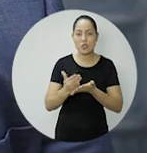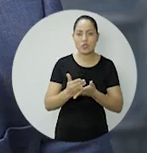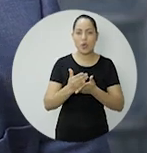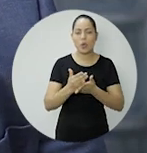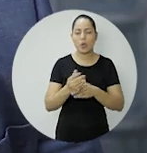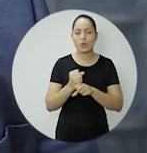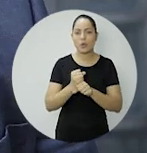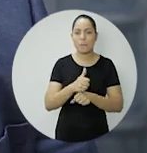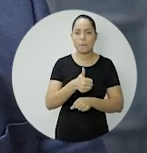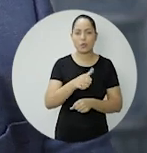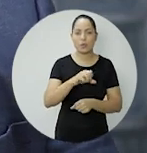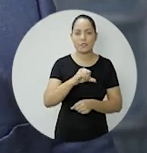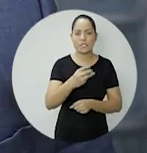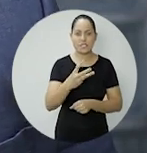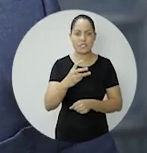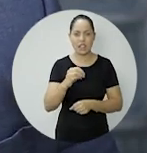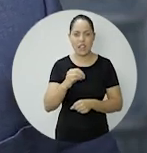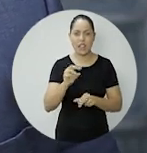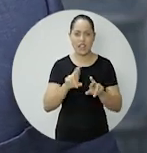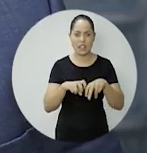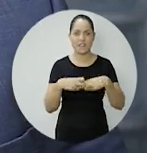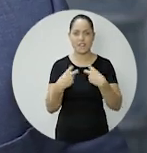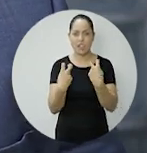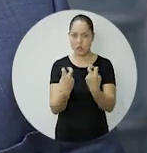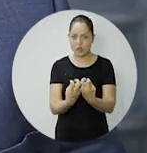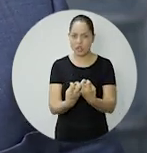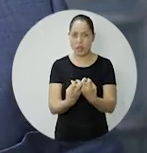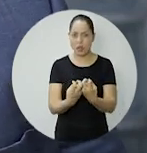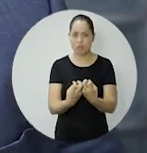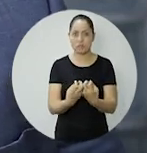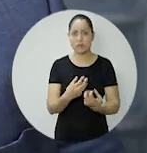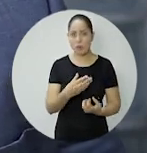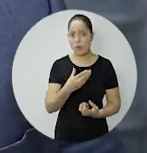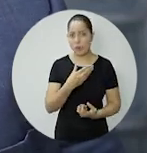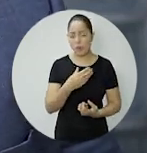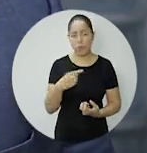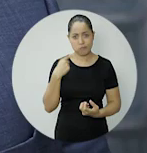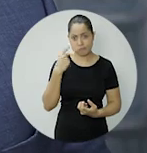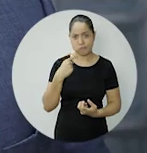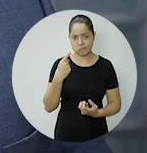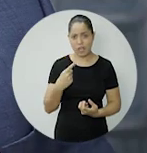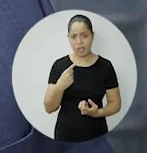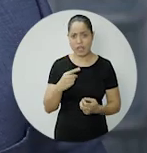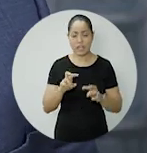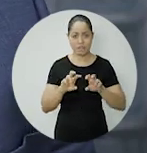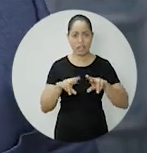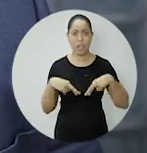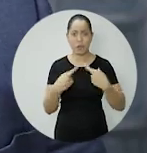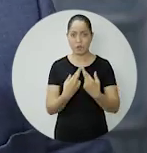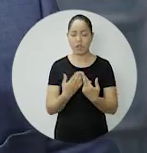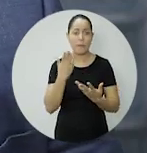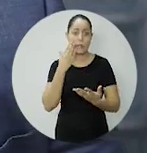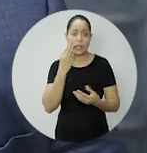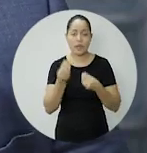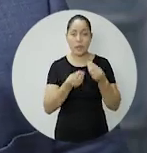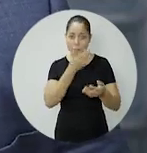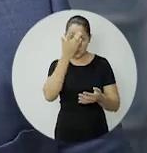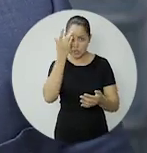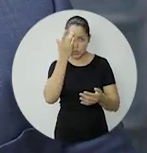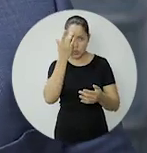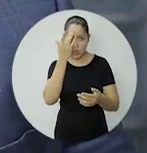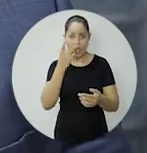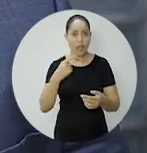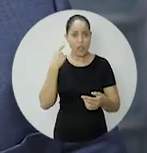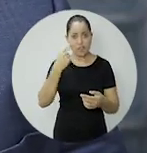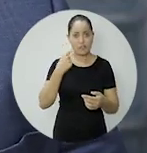na década de 30, com a reunião da advocacia para beneficiar aqueles advogados mais carentes, seus advogados